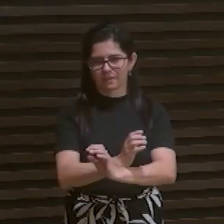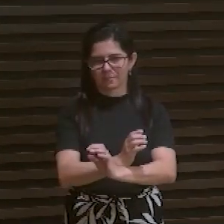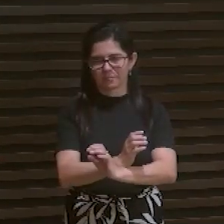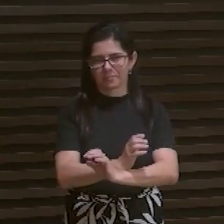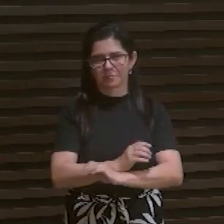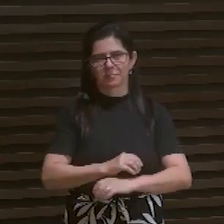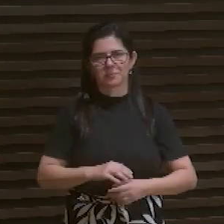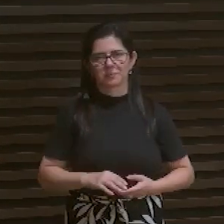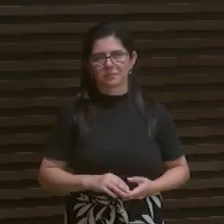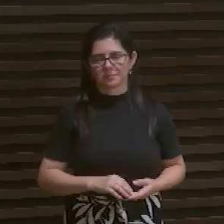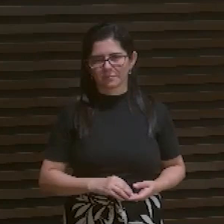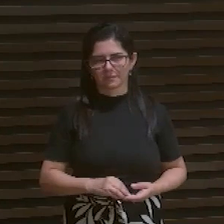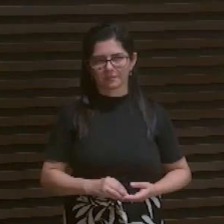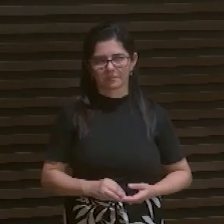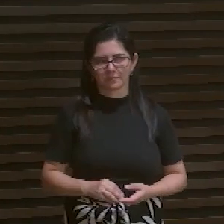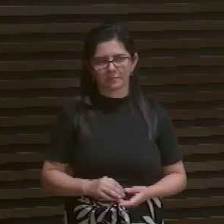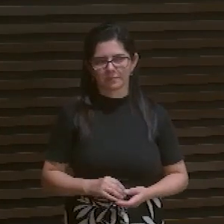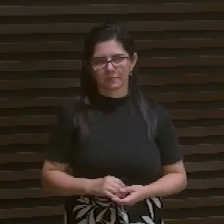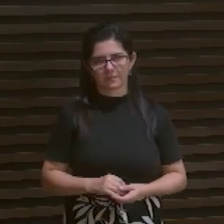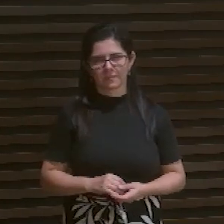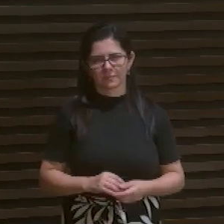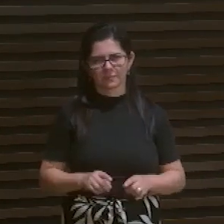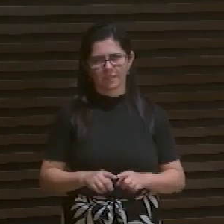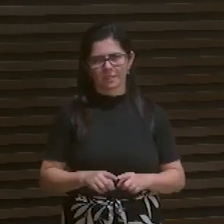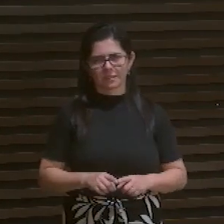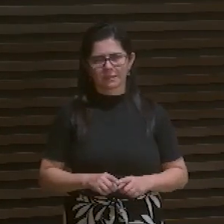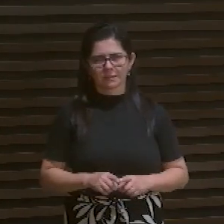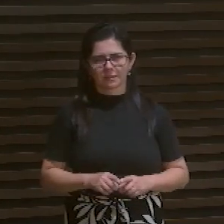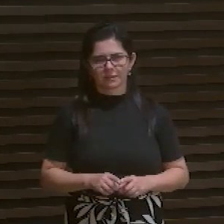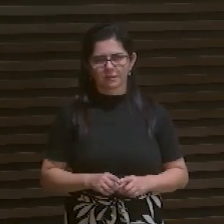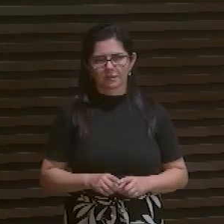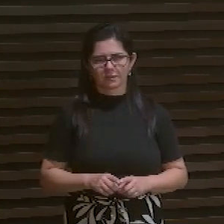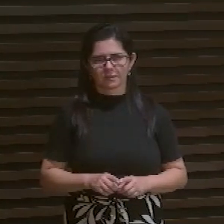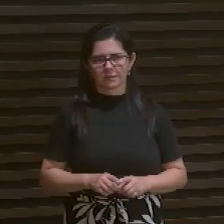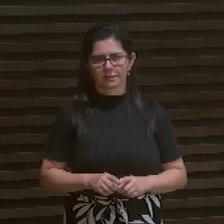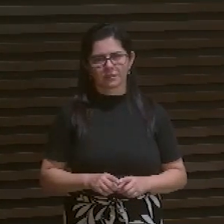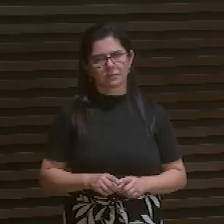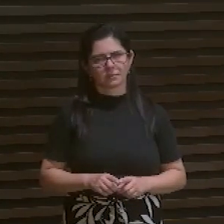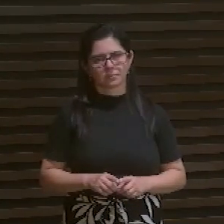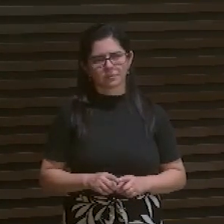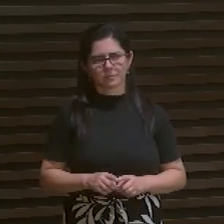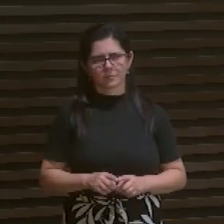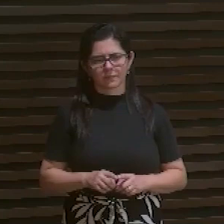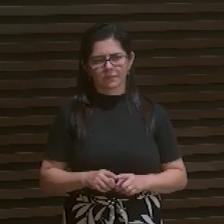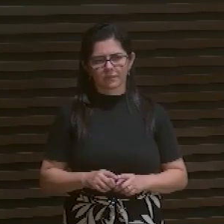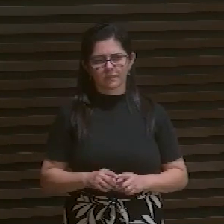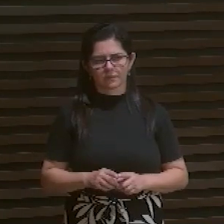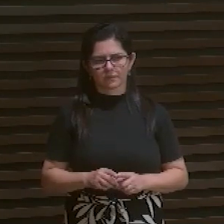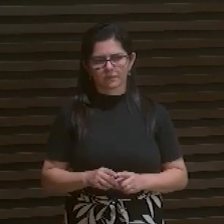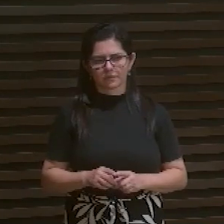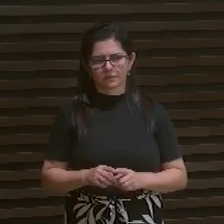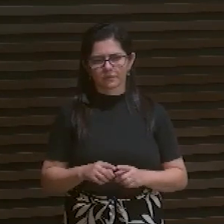alguma forma você está edificando. Mas isso não vai ser imputado para você. Isso vai passar pelo fogo, vai ser